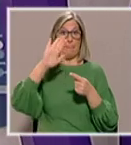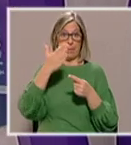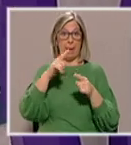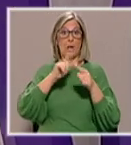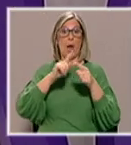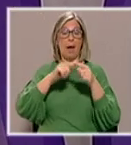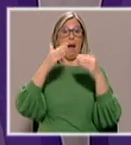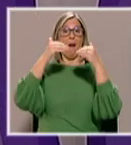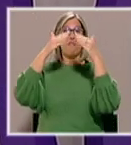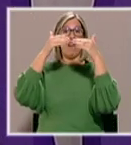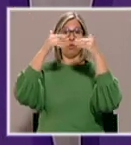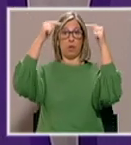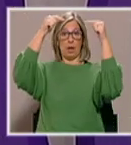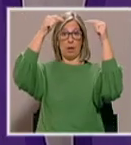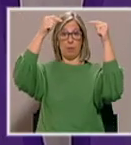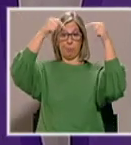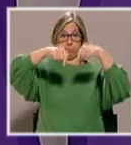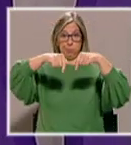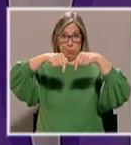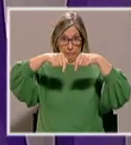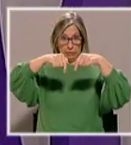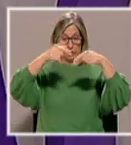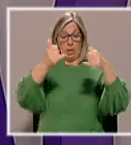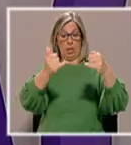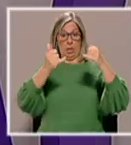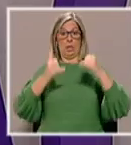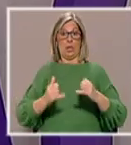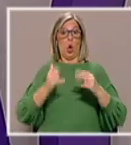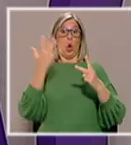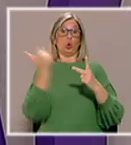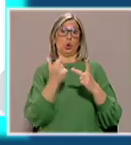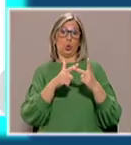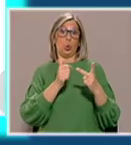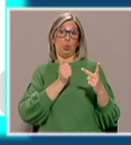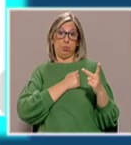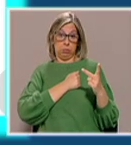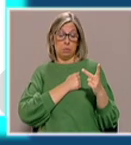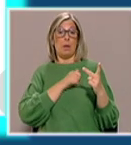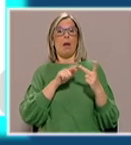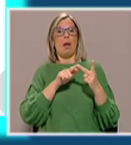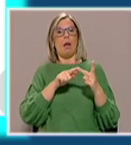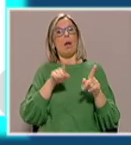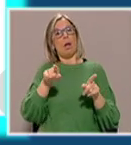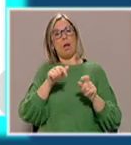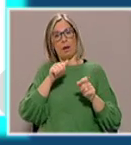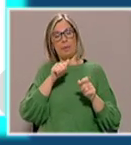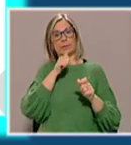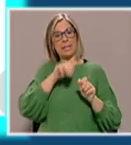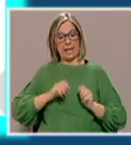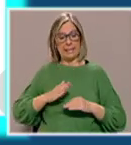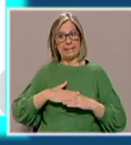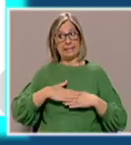auriculoventriculares. E o segundo ruído diz respeito então ao fecho das válvulas semilunares, ou seja, as válvulas que estão